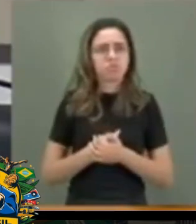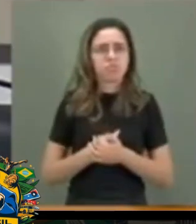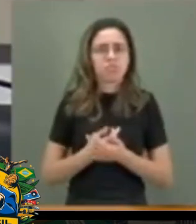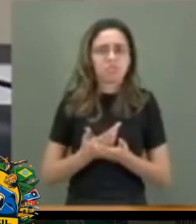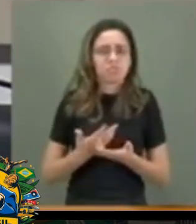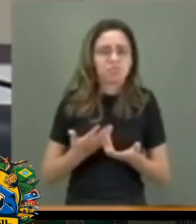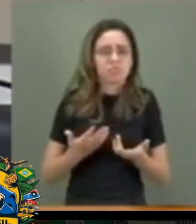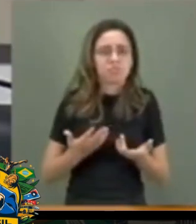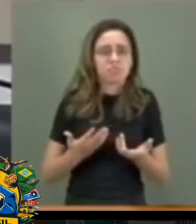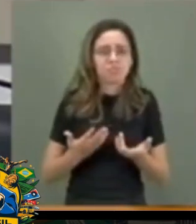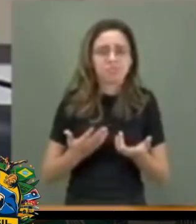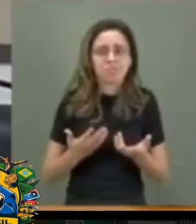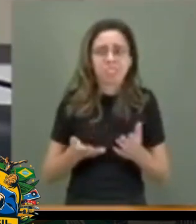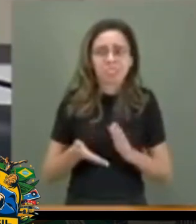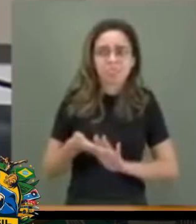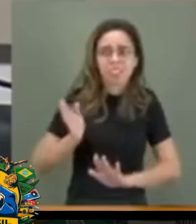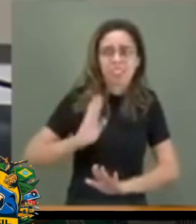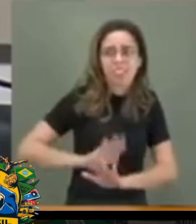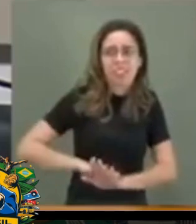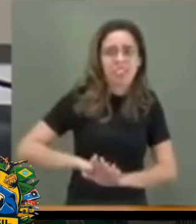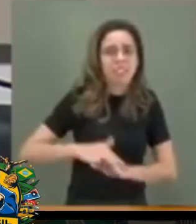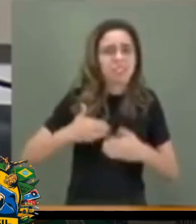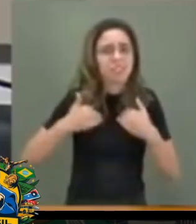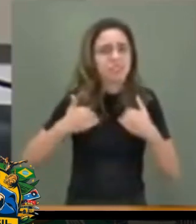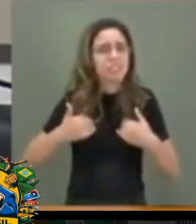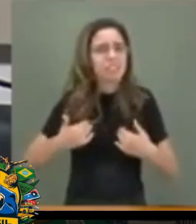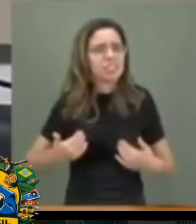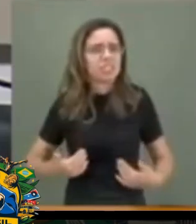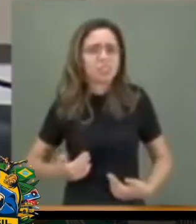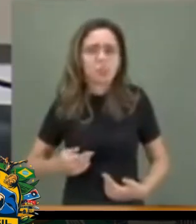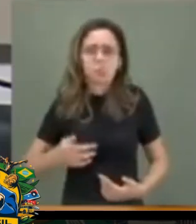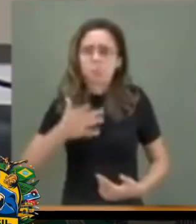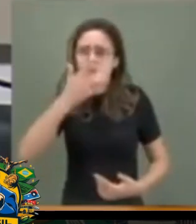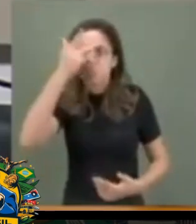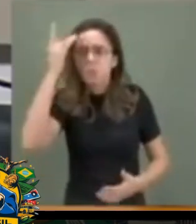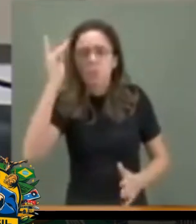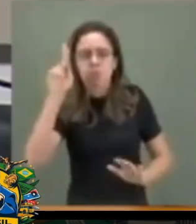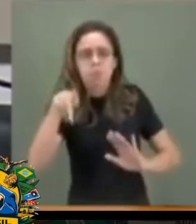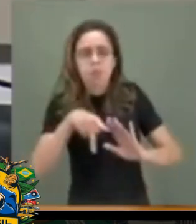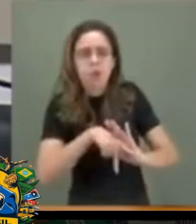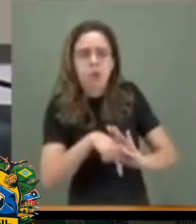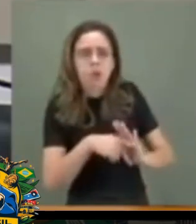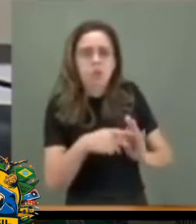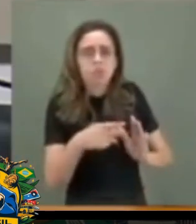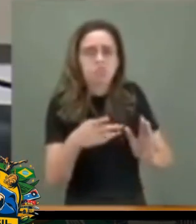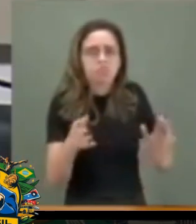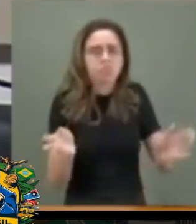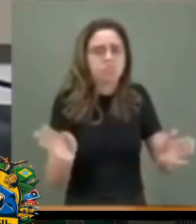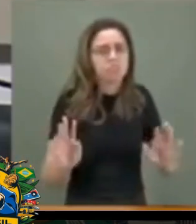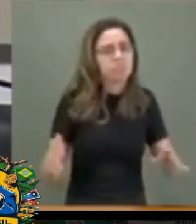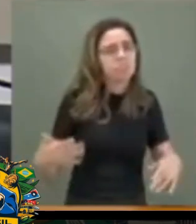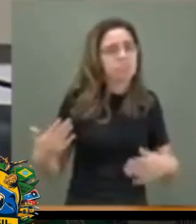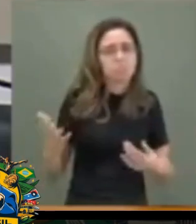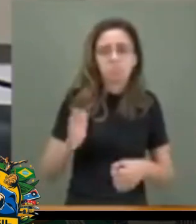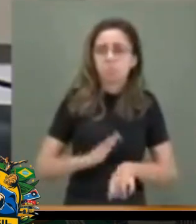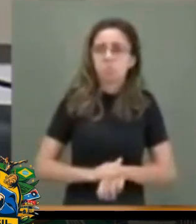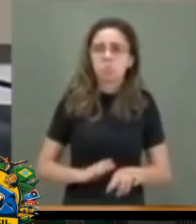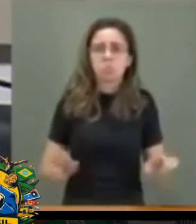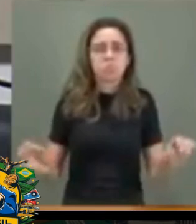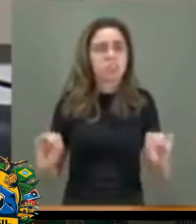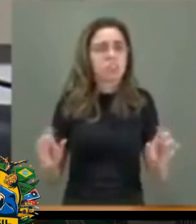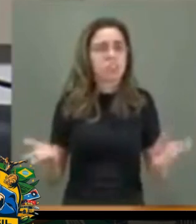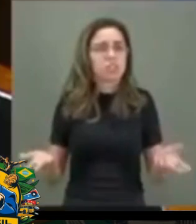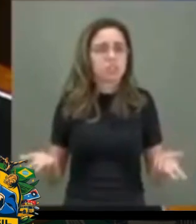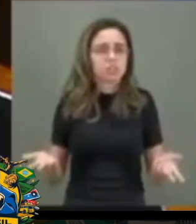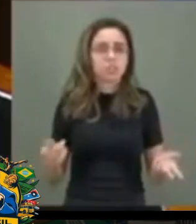Ameaça física própria contra alguma pessoa específica, não. Como contra alguma pessoa específica, naquele momento, não. O